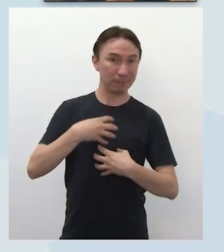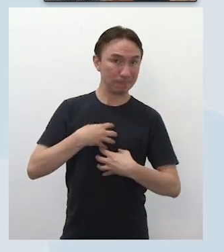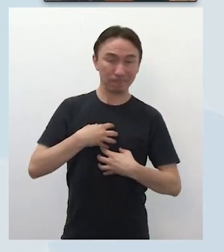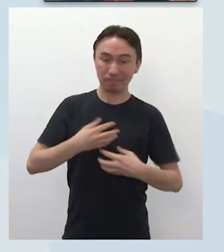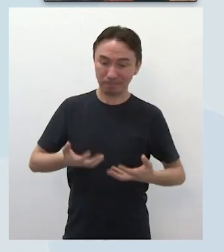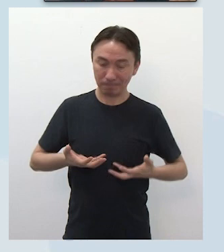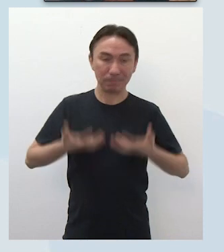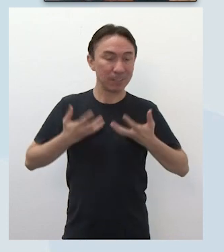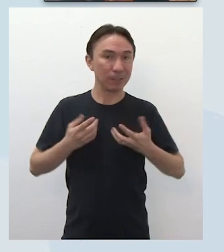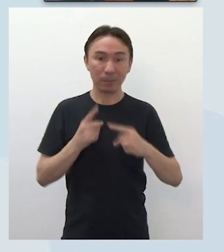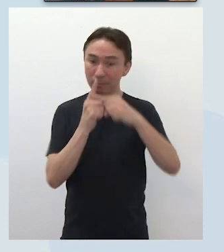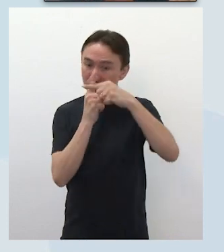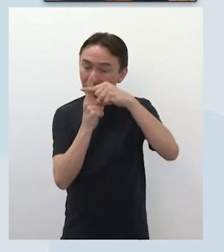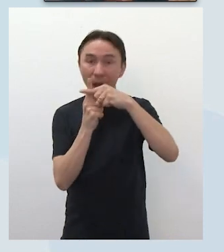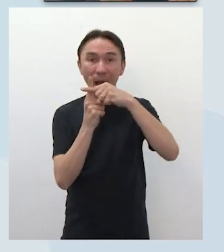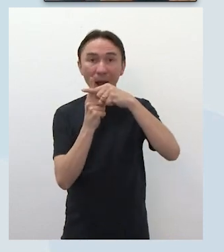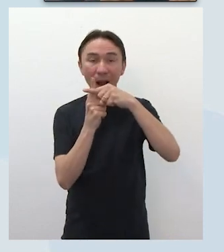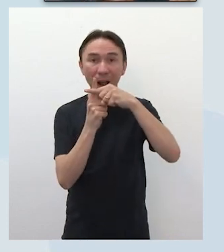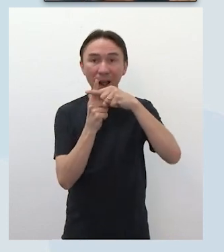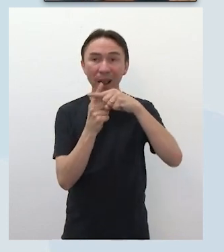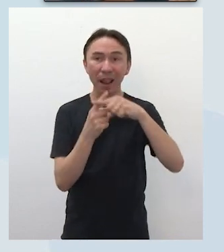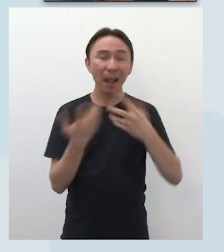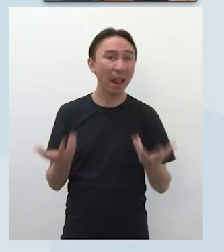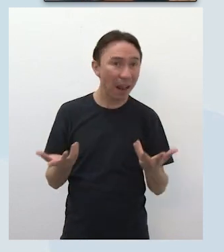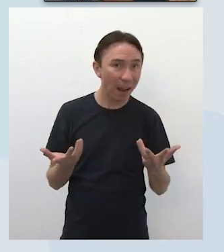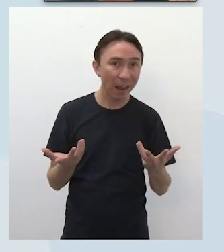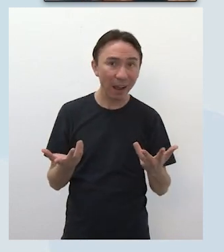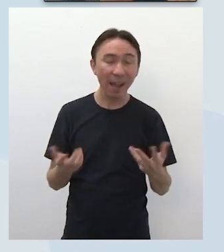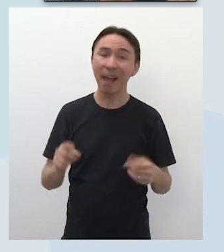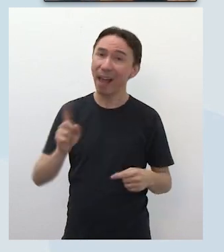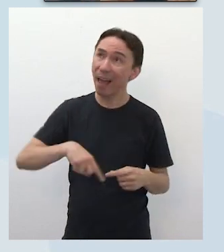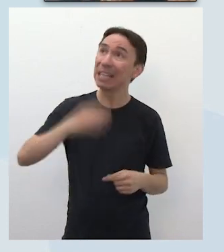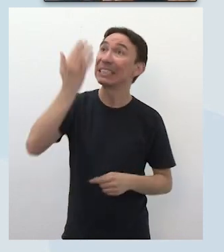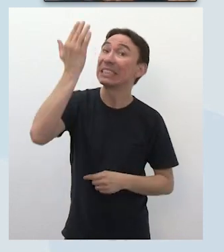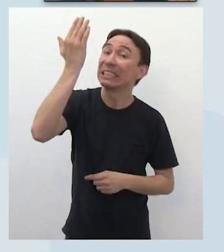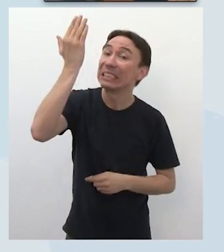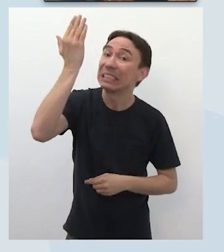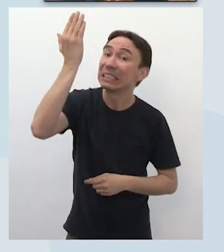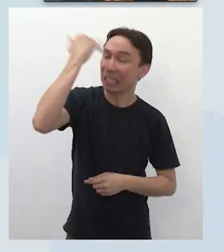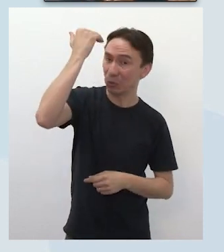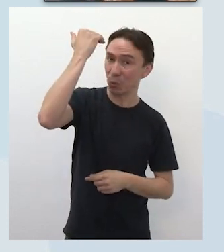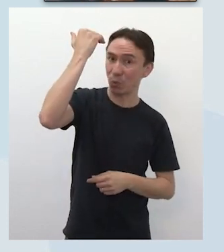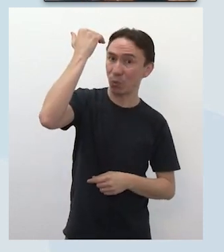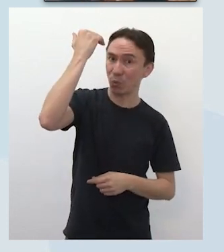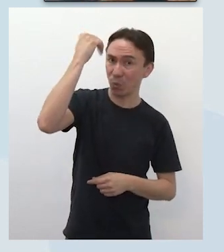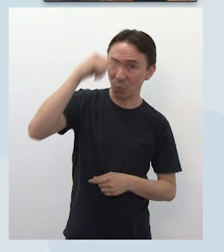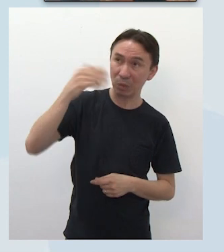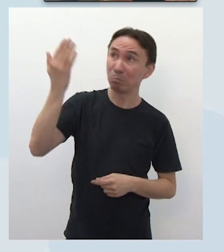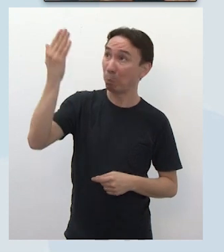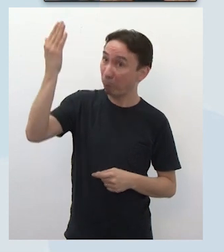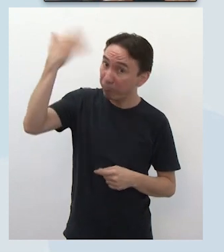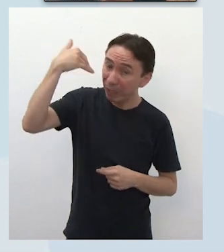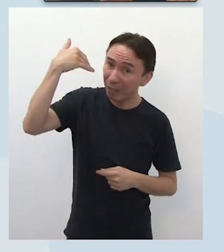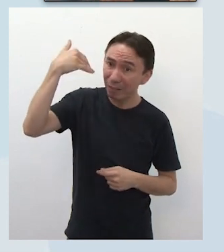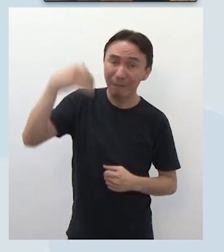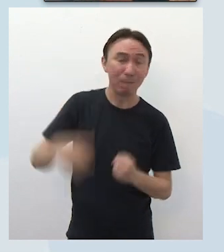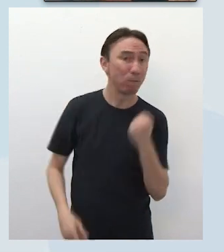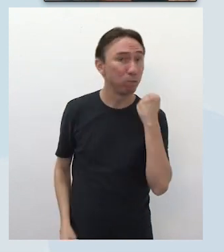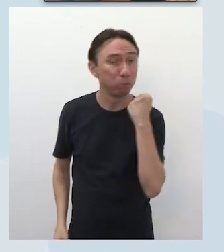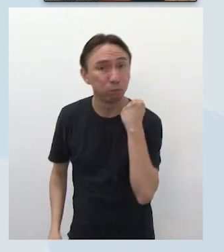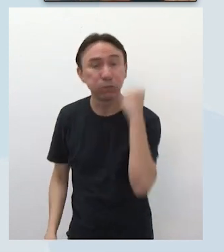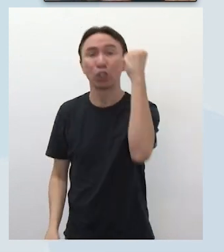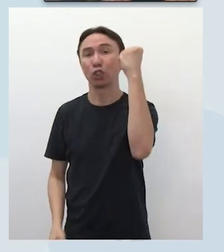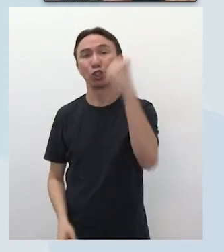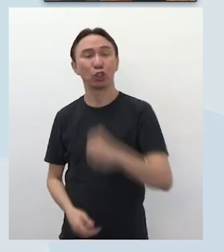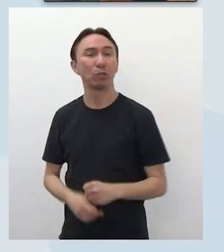quando ela é intrínseca, ou seja, ela é interna, ela é sempre muito mais forte, porque ela está relacionada às